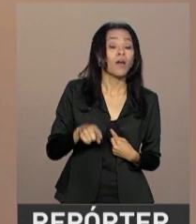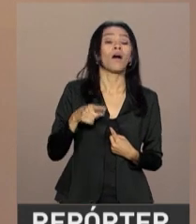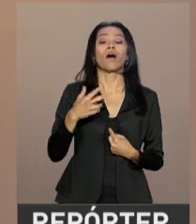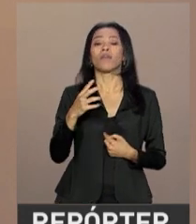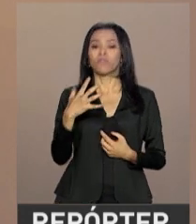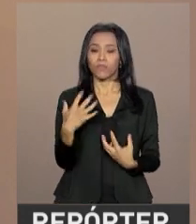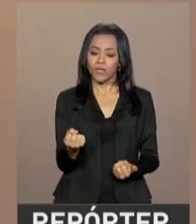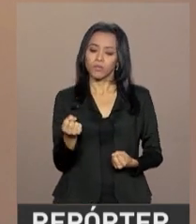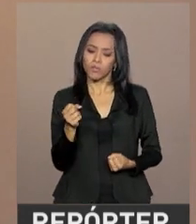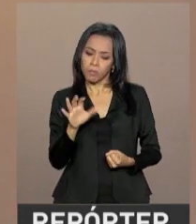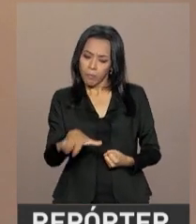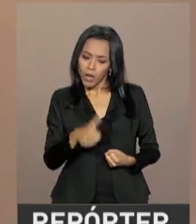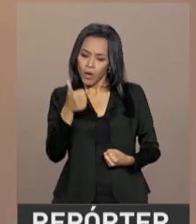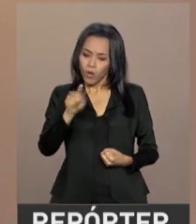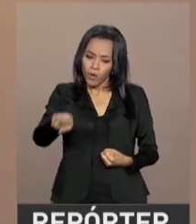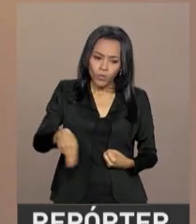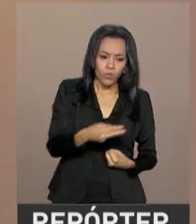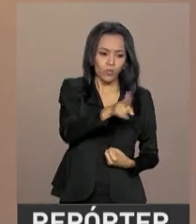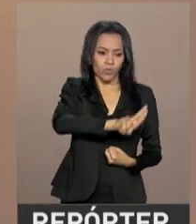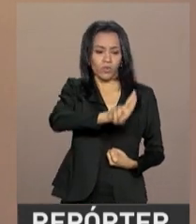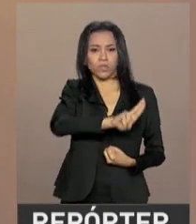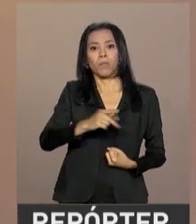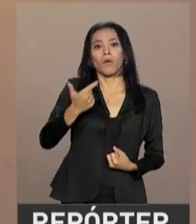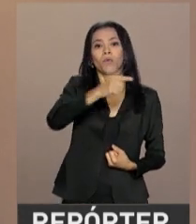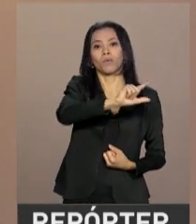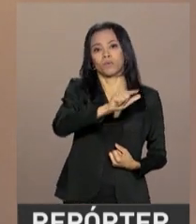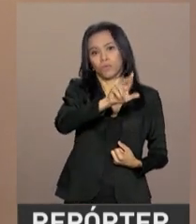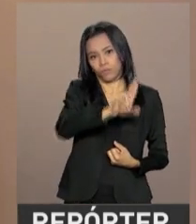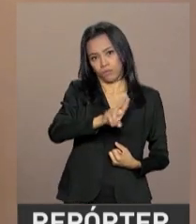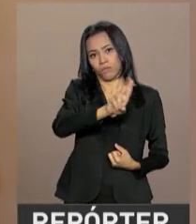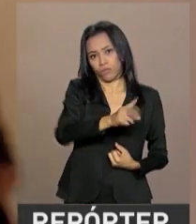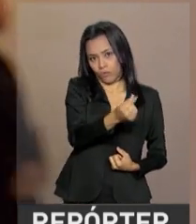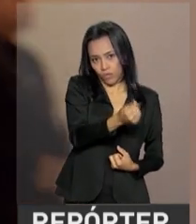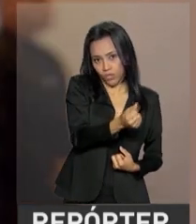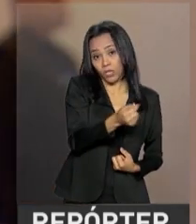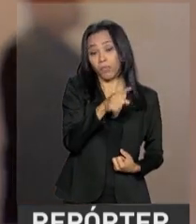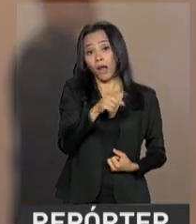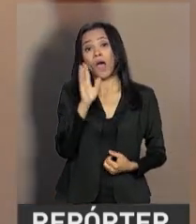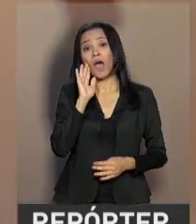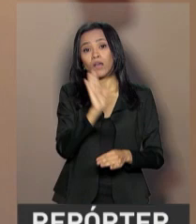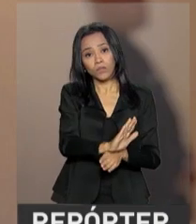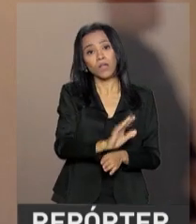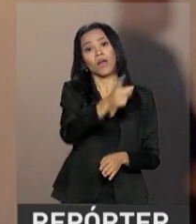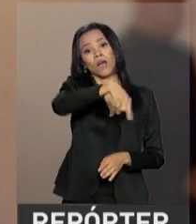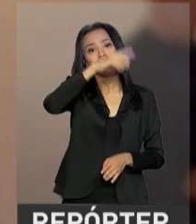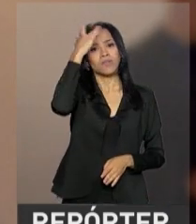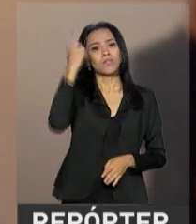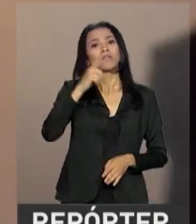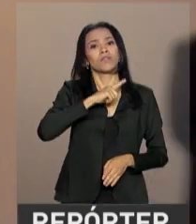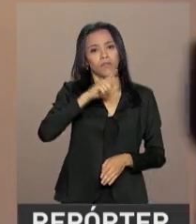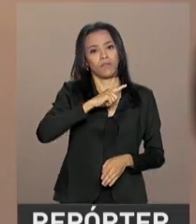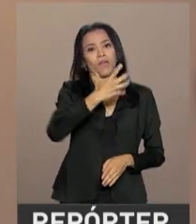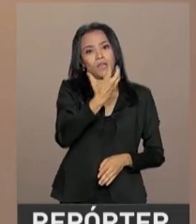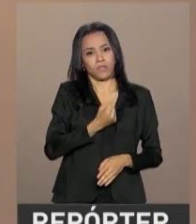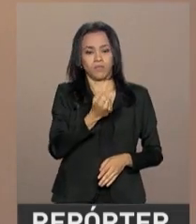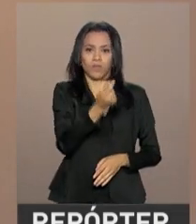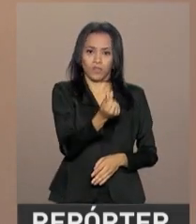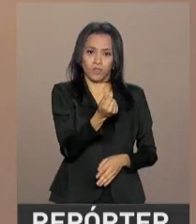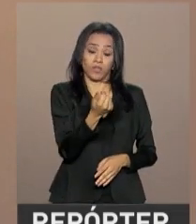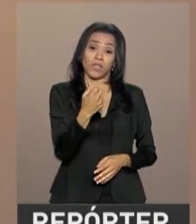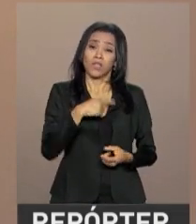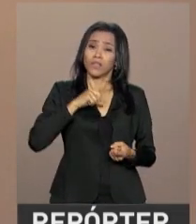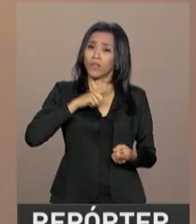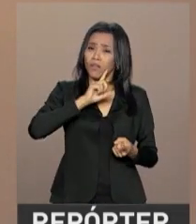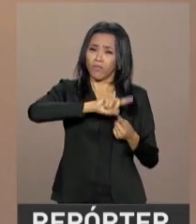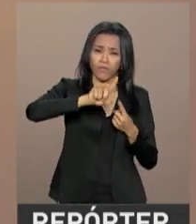poder melhor alocar esse recurso e aí sim atingir a população que deveria ser beneficiada por esse recurso. Tem ainda em todo um conjunto de